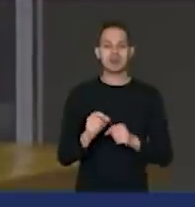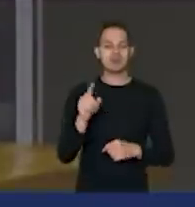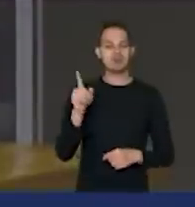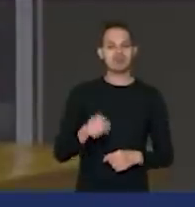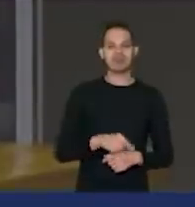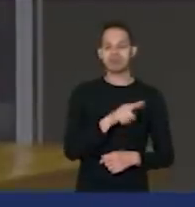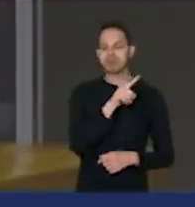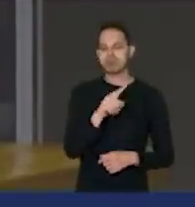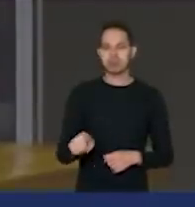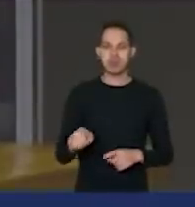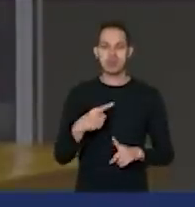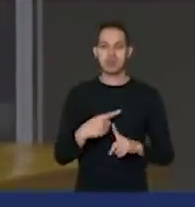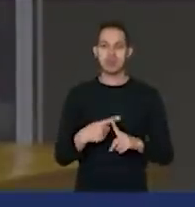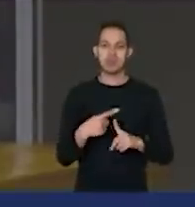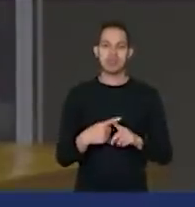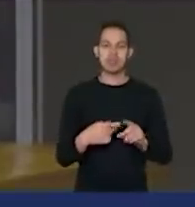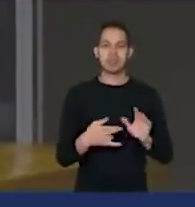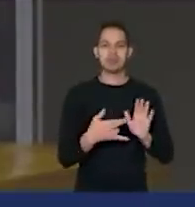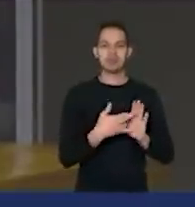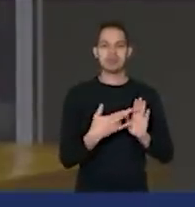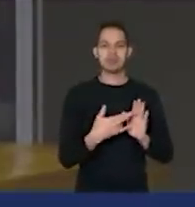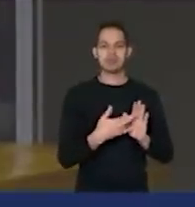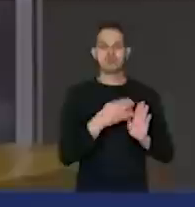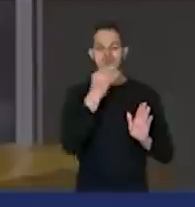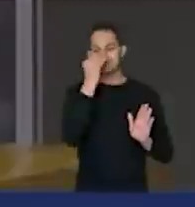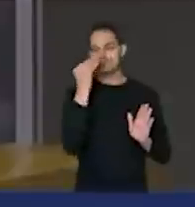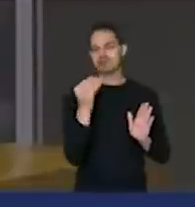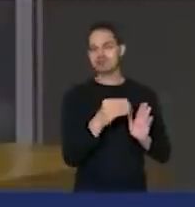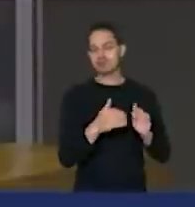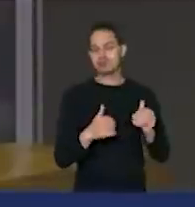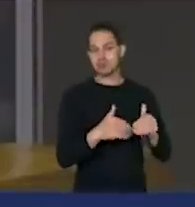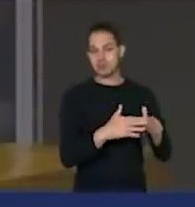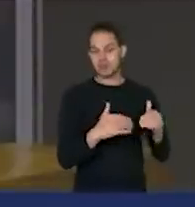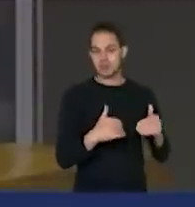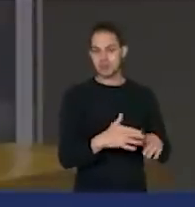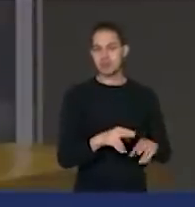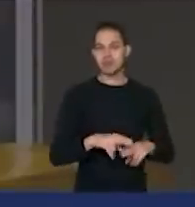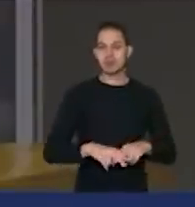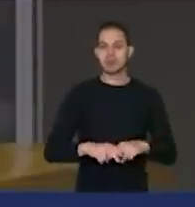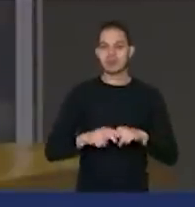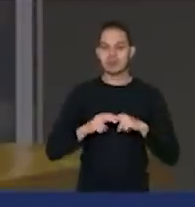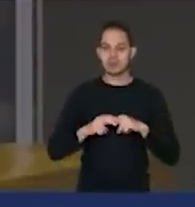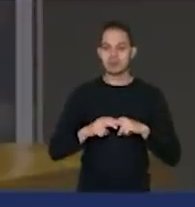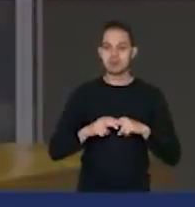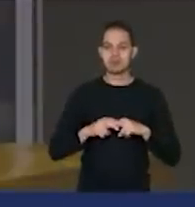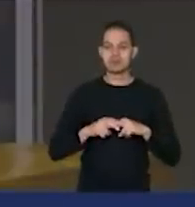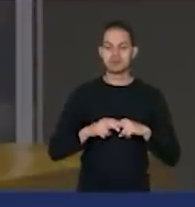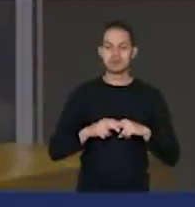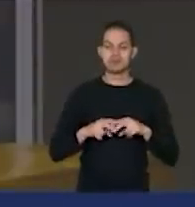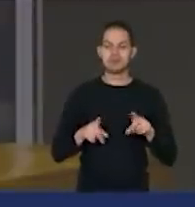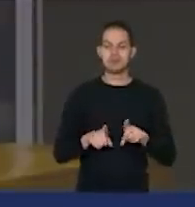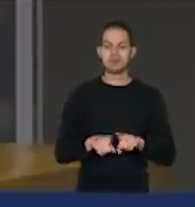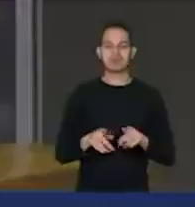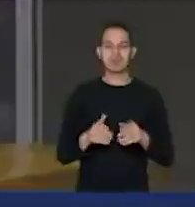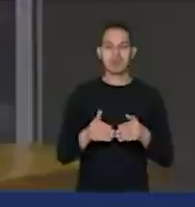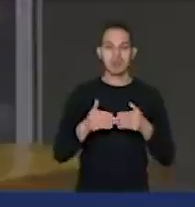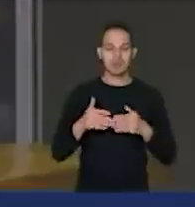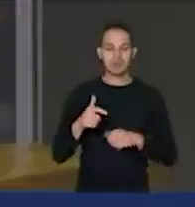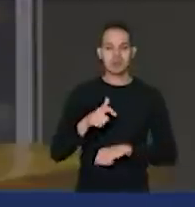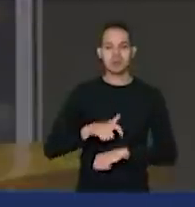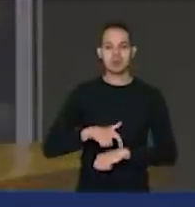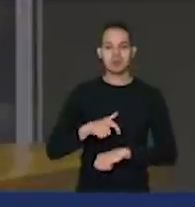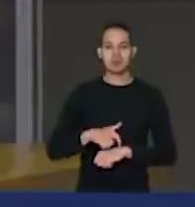desrespeitar os dispositivos constitucionais e justamente por isso pedi para utilizar este tempo de 10